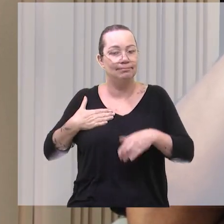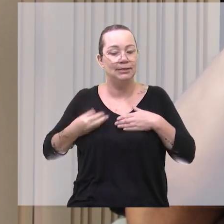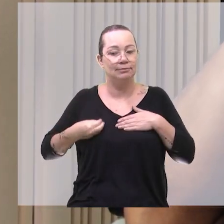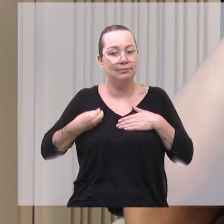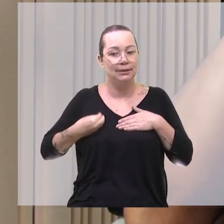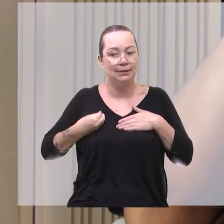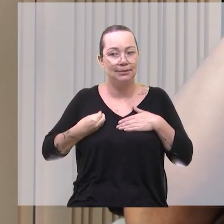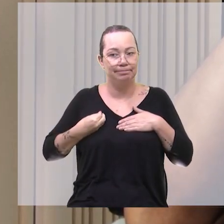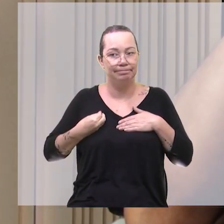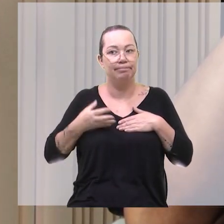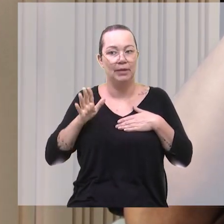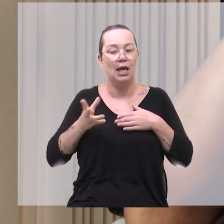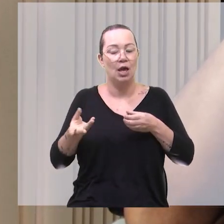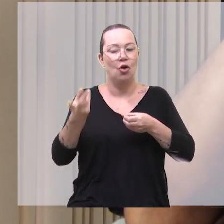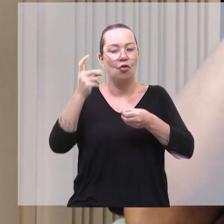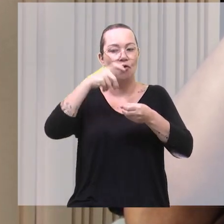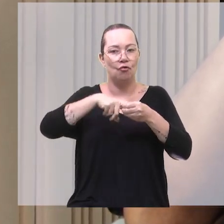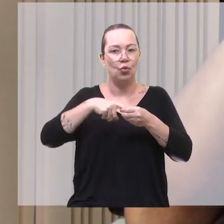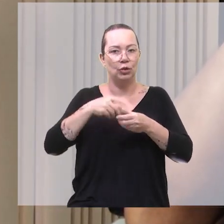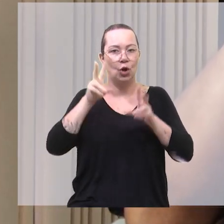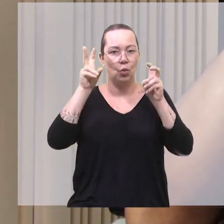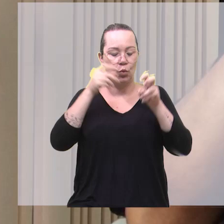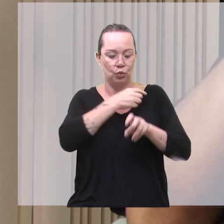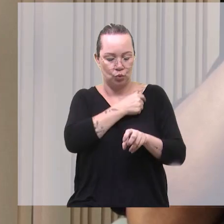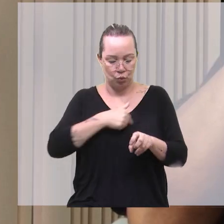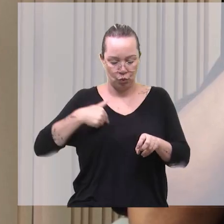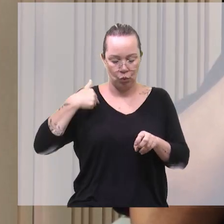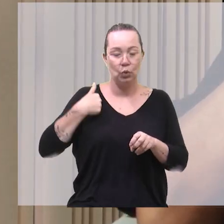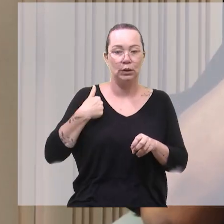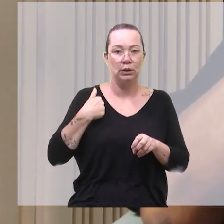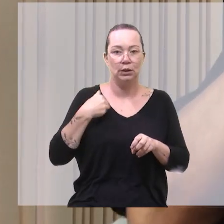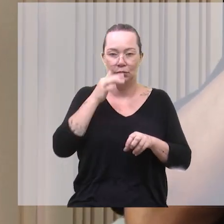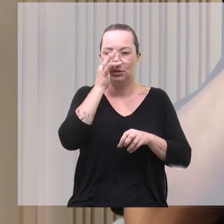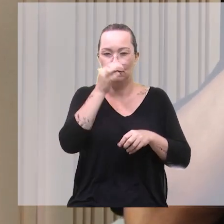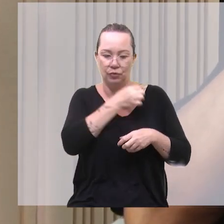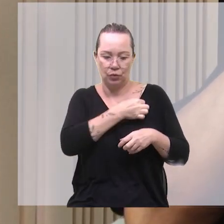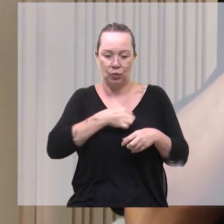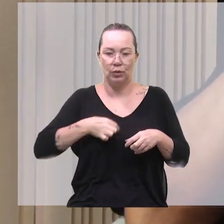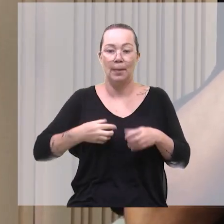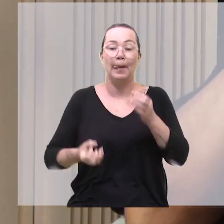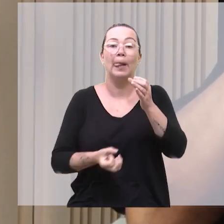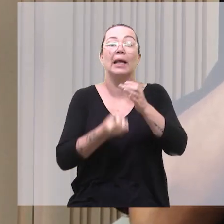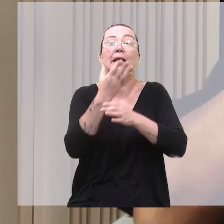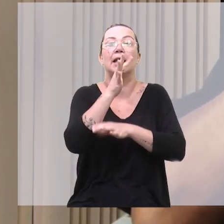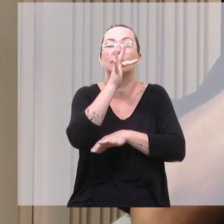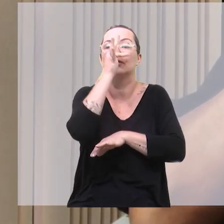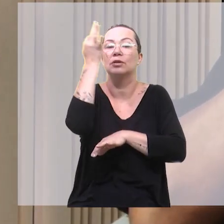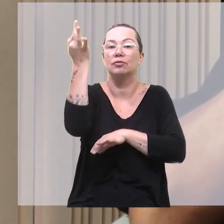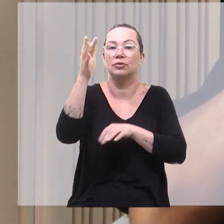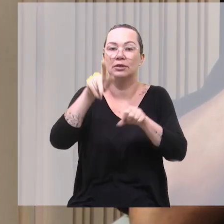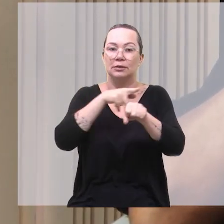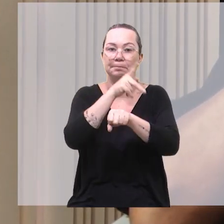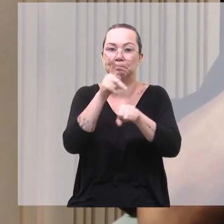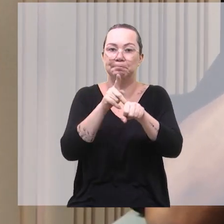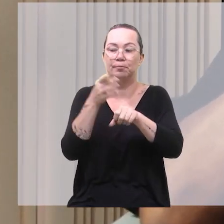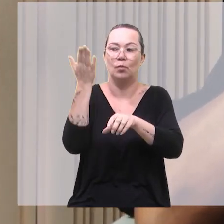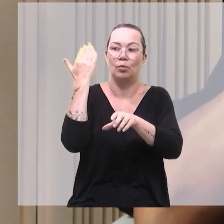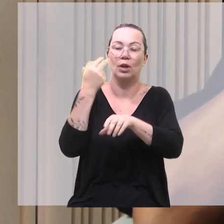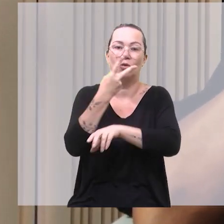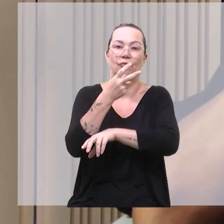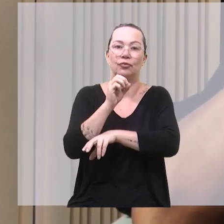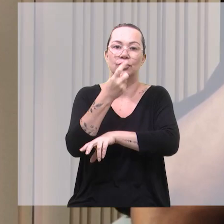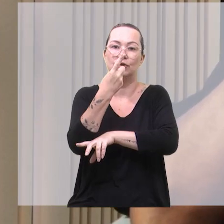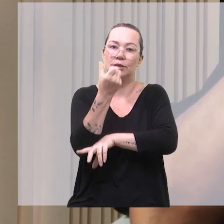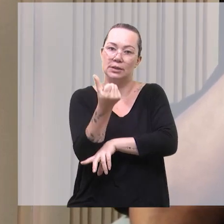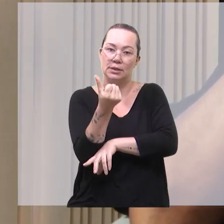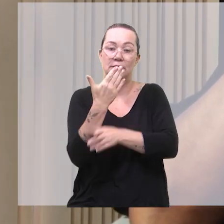do cordão girassol, o cordão girassol ele foi criado na França em